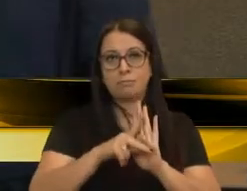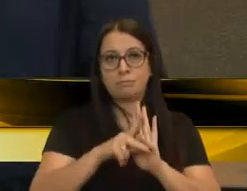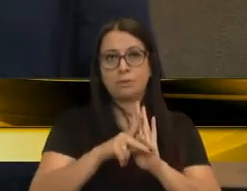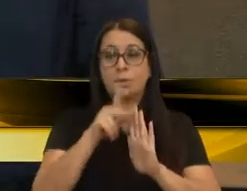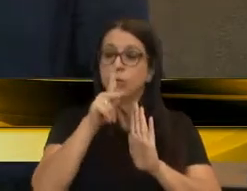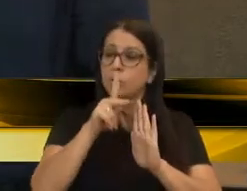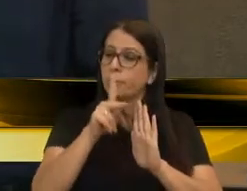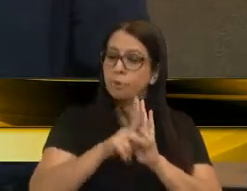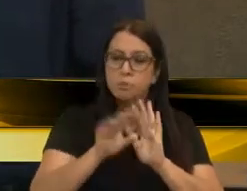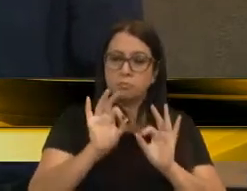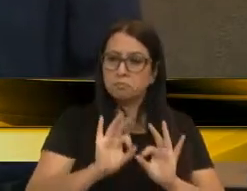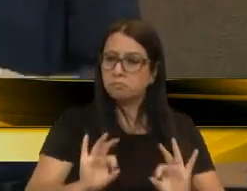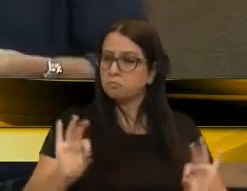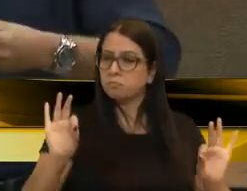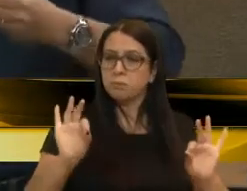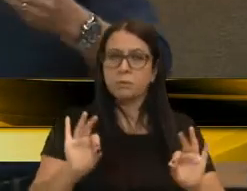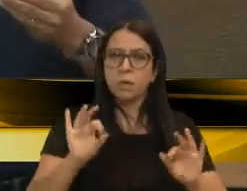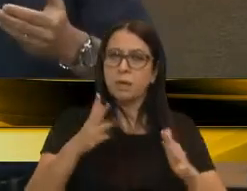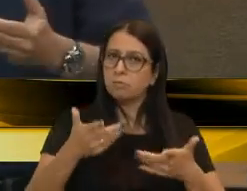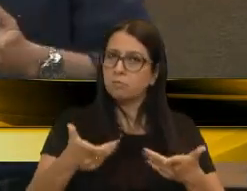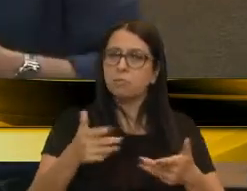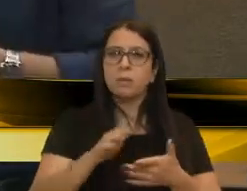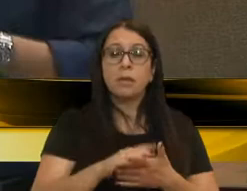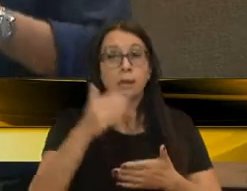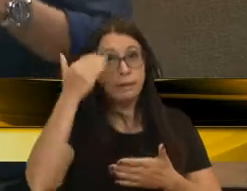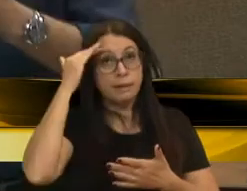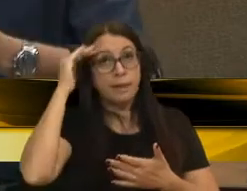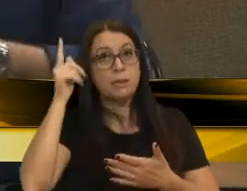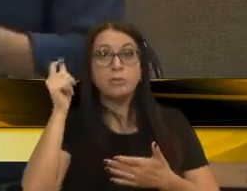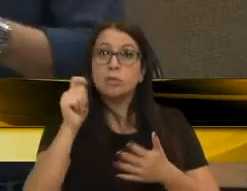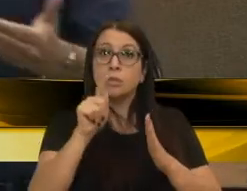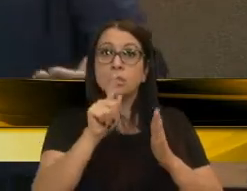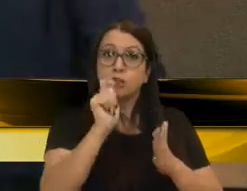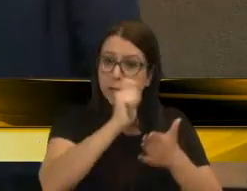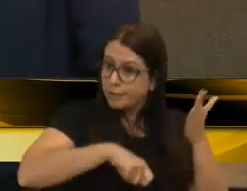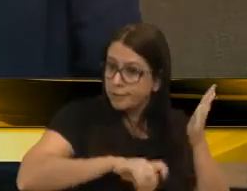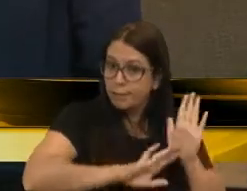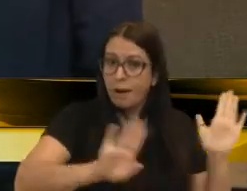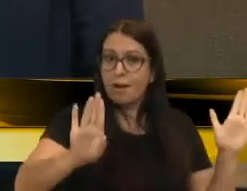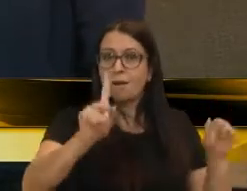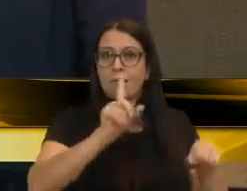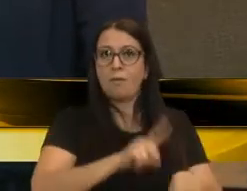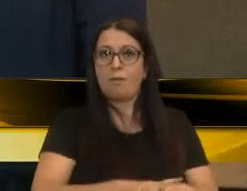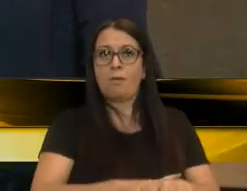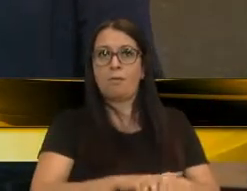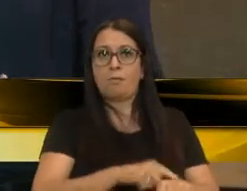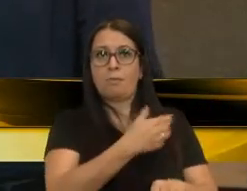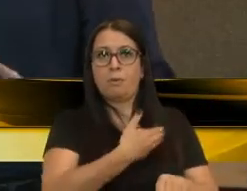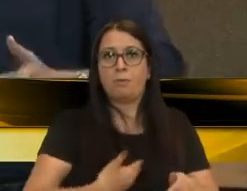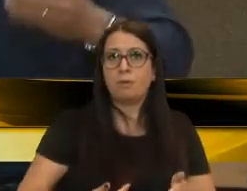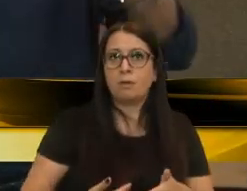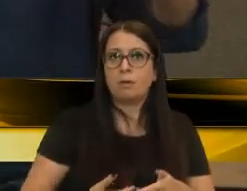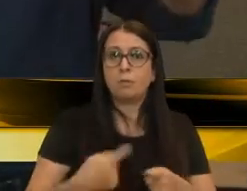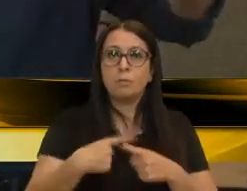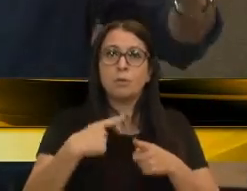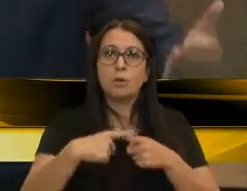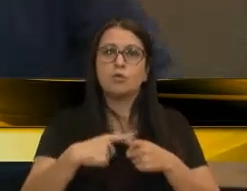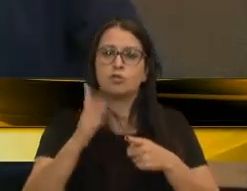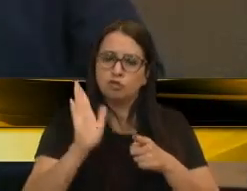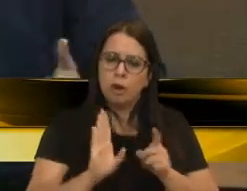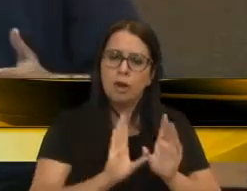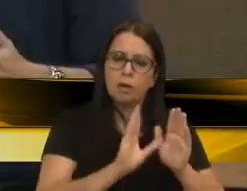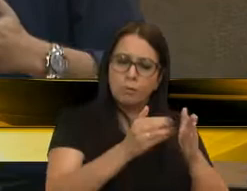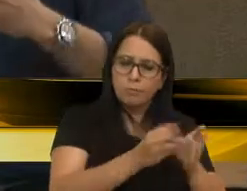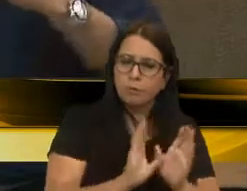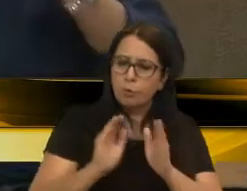bem tranquilo, um projeto que, entendo, deveria ser sancionado de plano pelo governo, né, tendo em vista que passou pelas